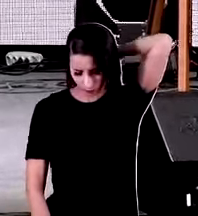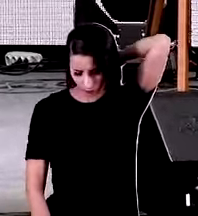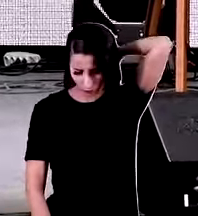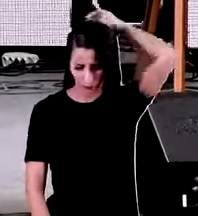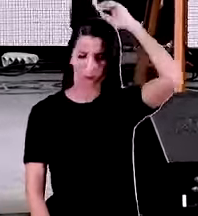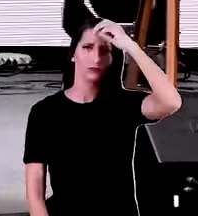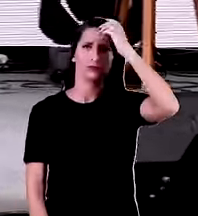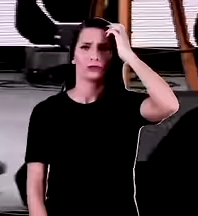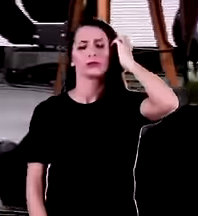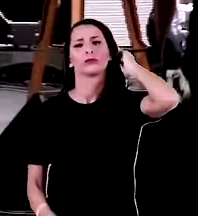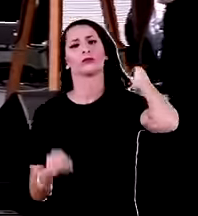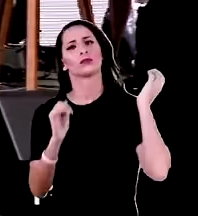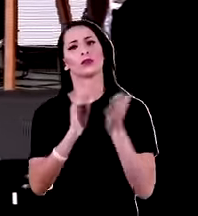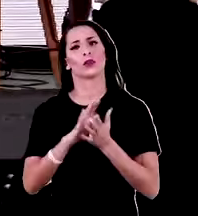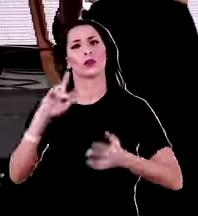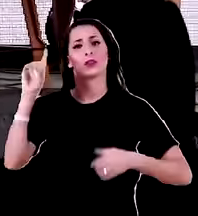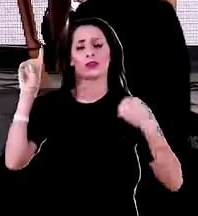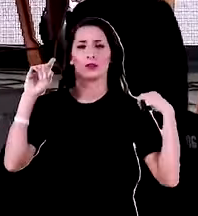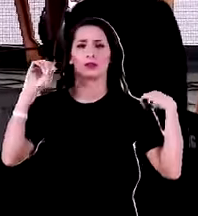Glória a Deus.